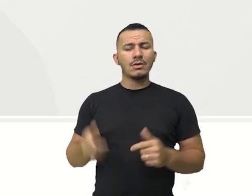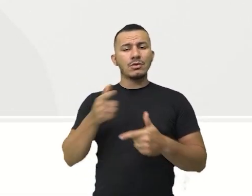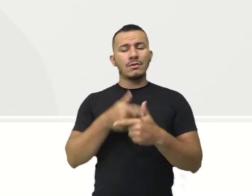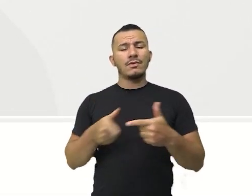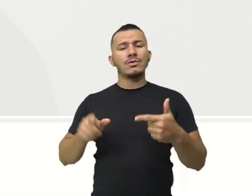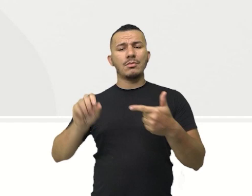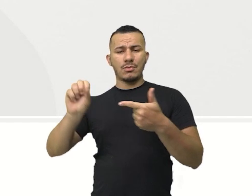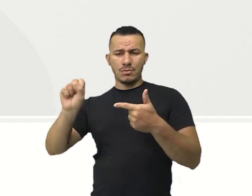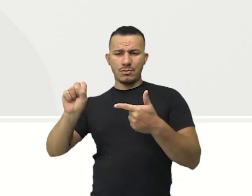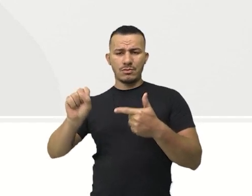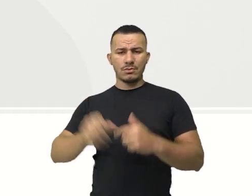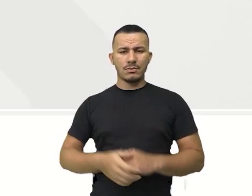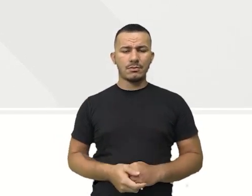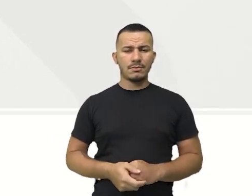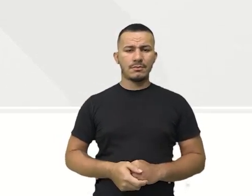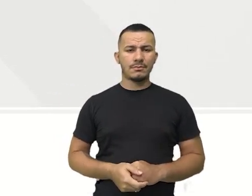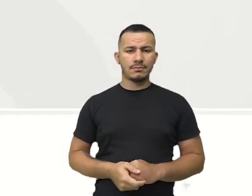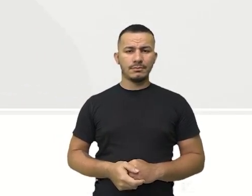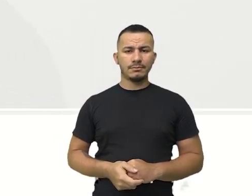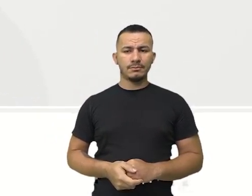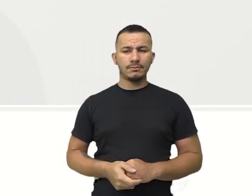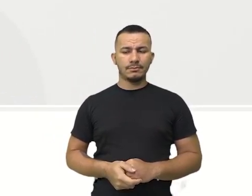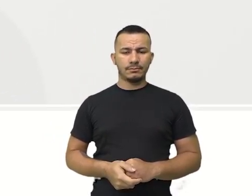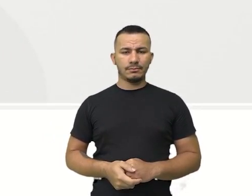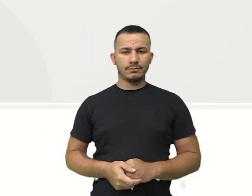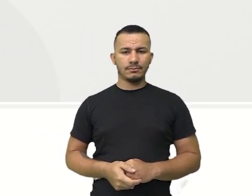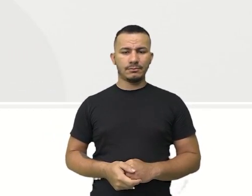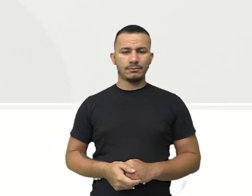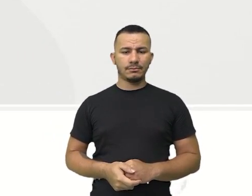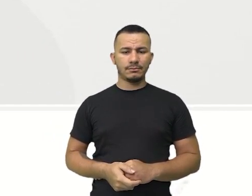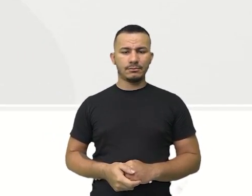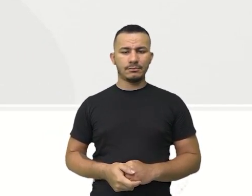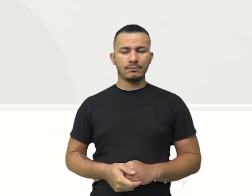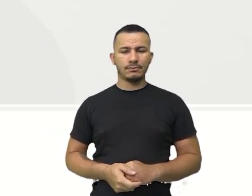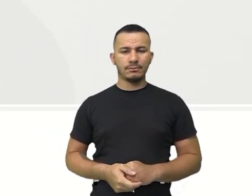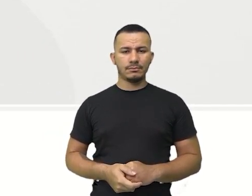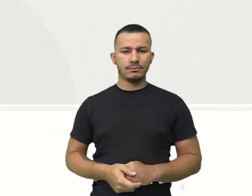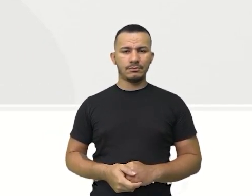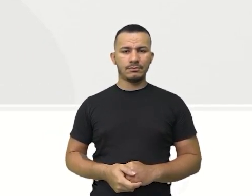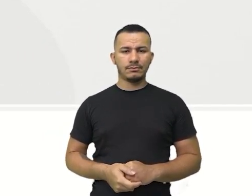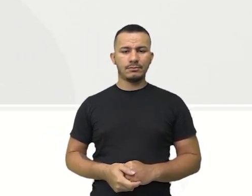por 8. Vem comigo. Preciso de alinhar aqui.